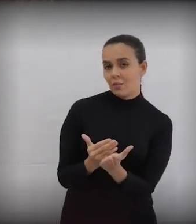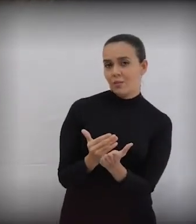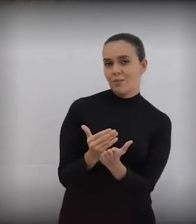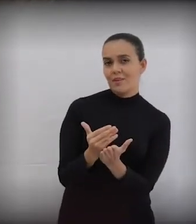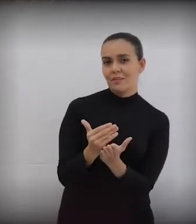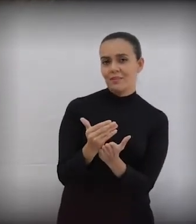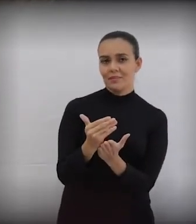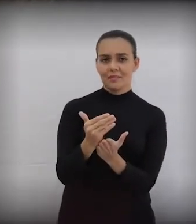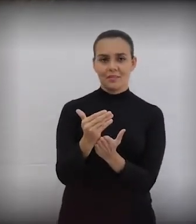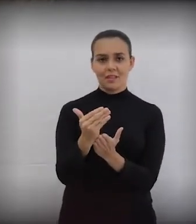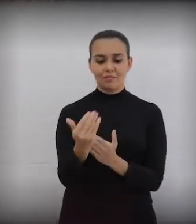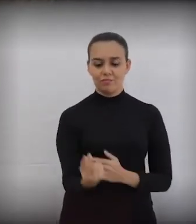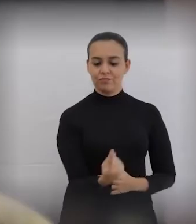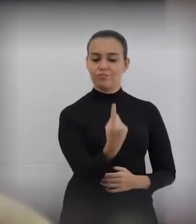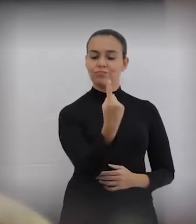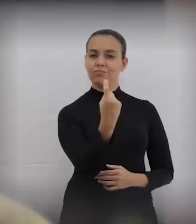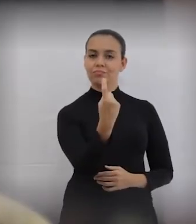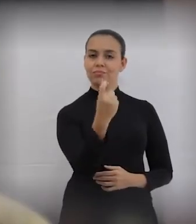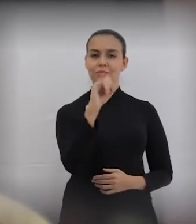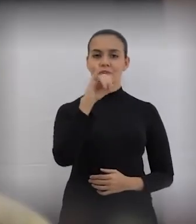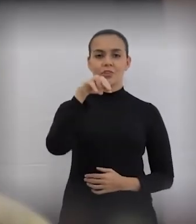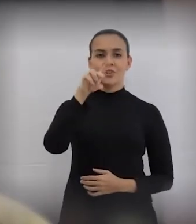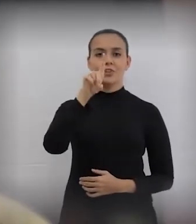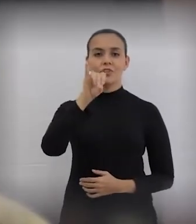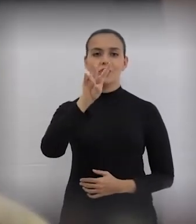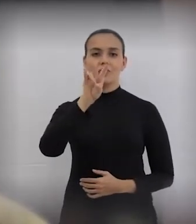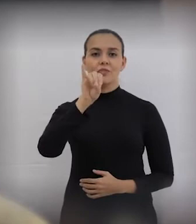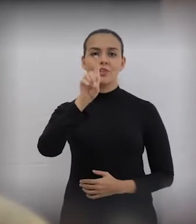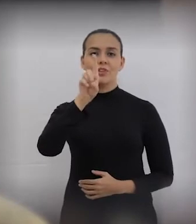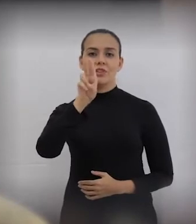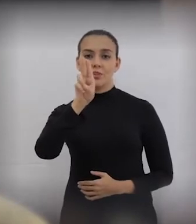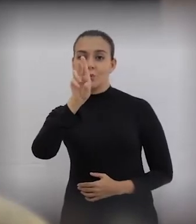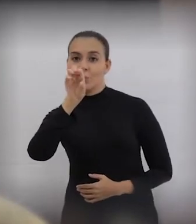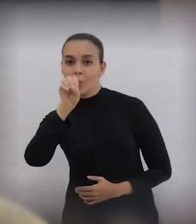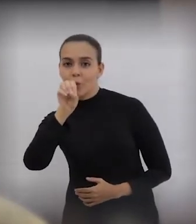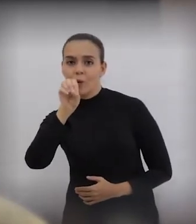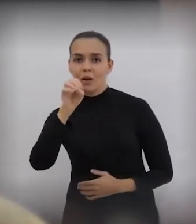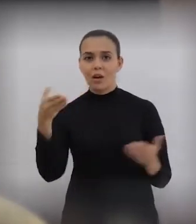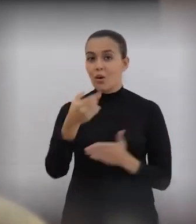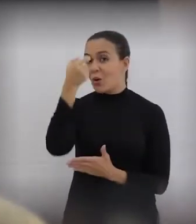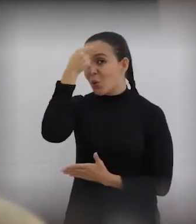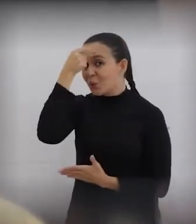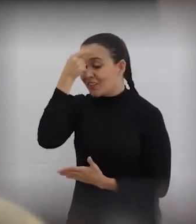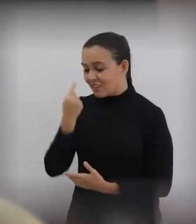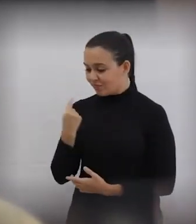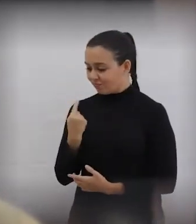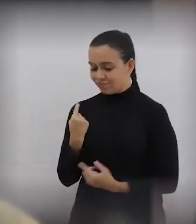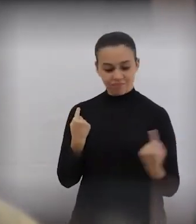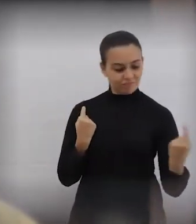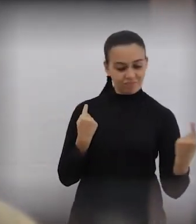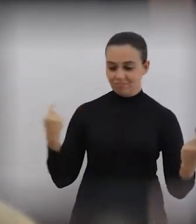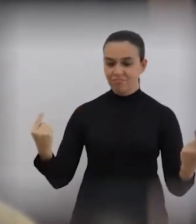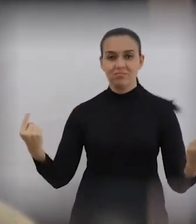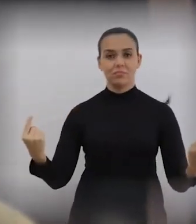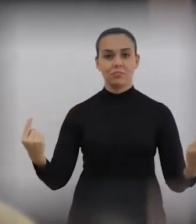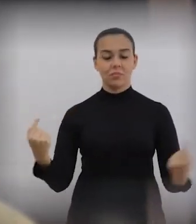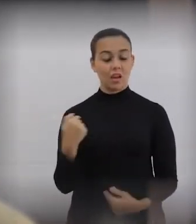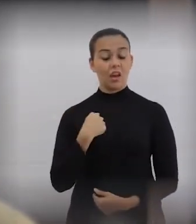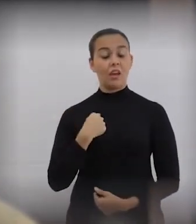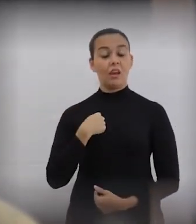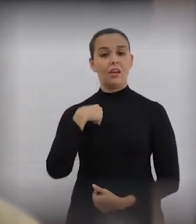momento, o indivíduo. Surge nesse momento a consciência individual, em que